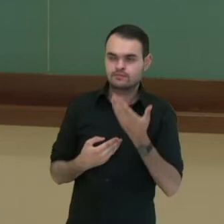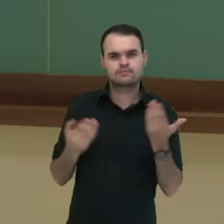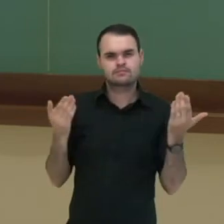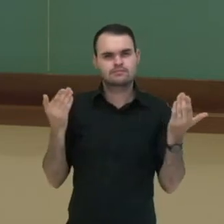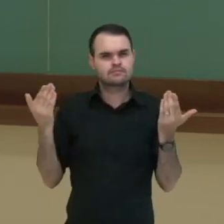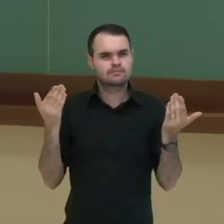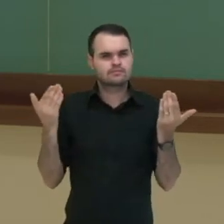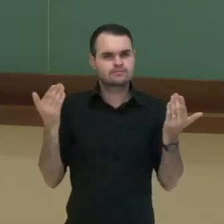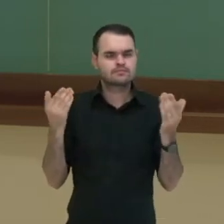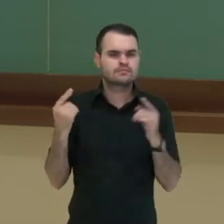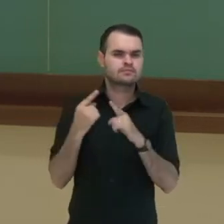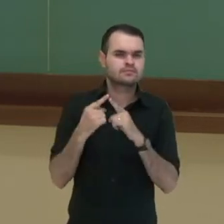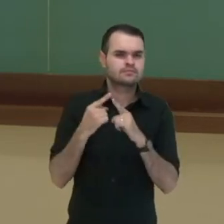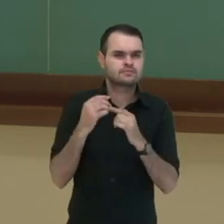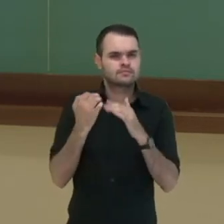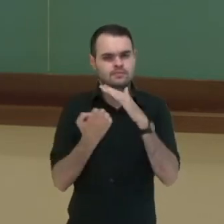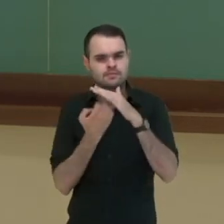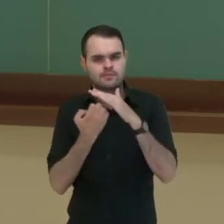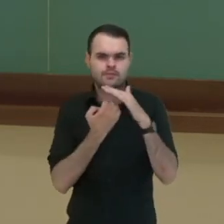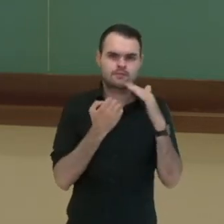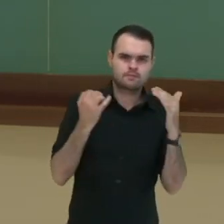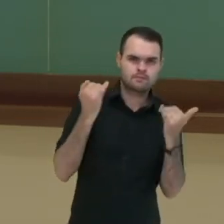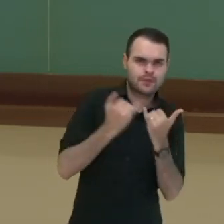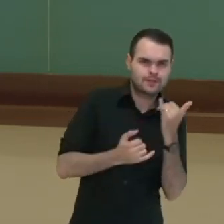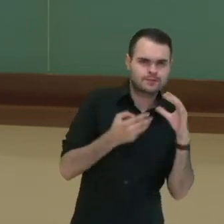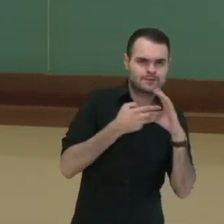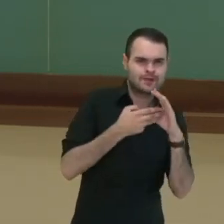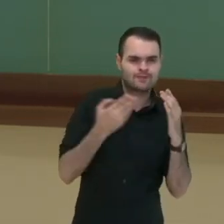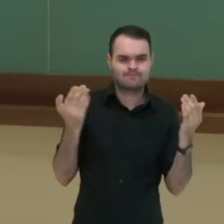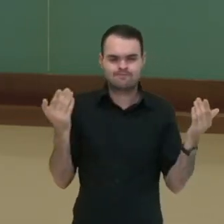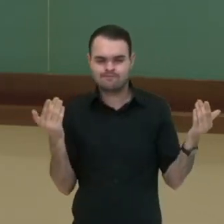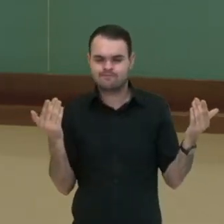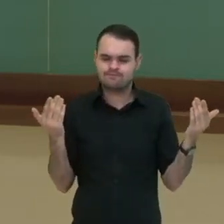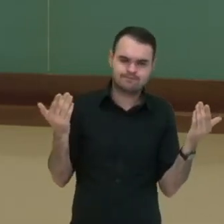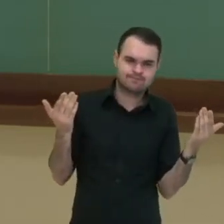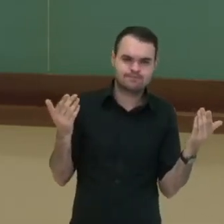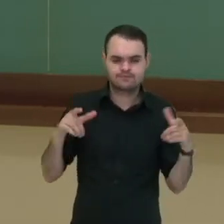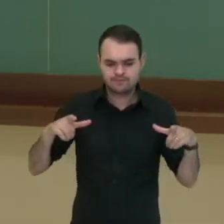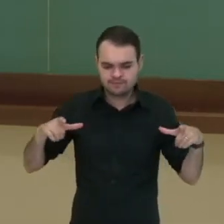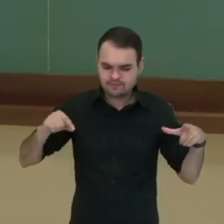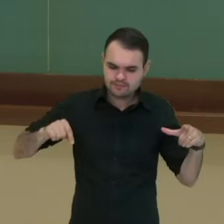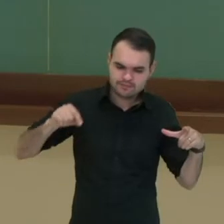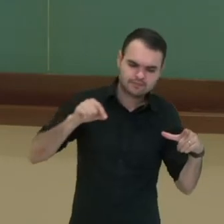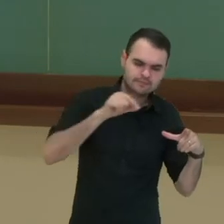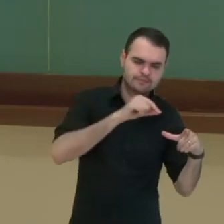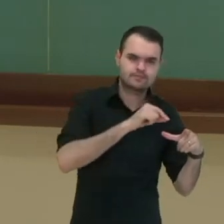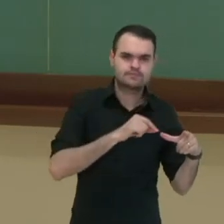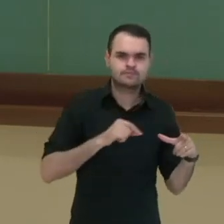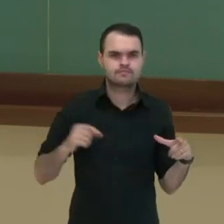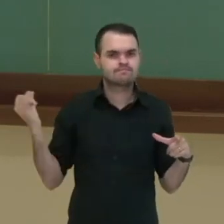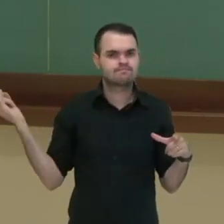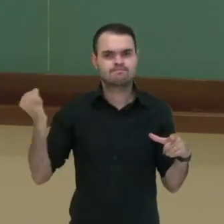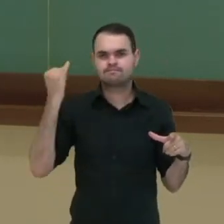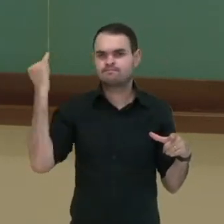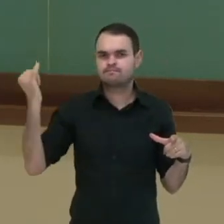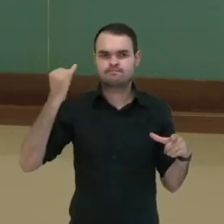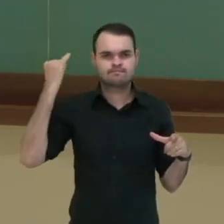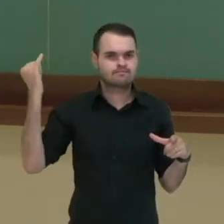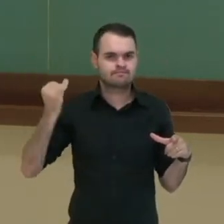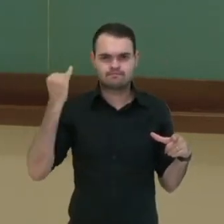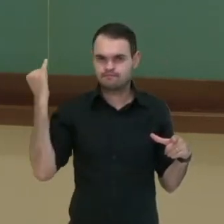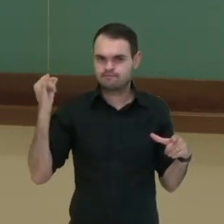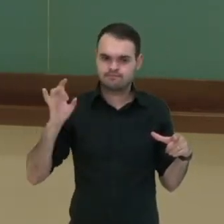essa empresa porque é mais ou menos isso, né? Cada estrutura ali dentro tem uma função e é indispensável o